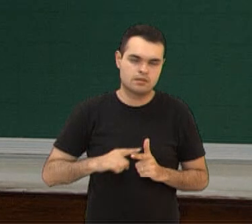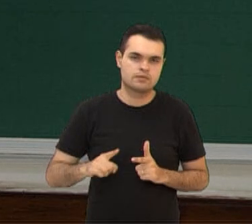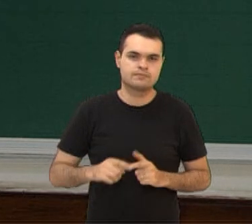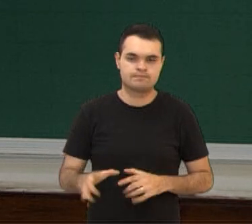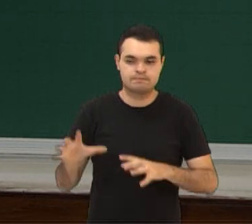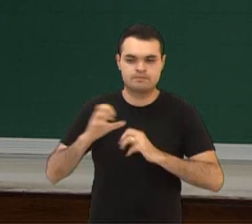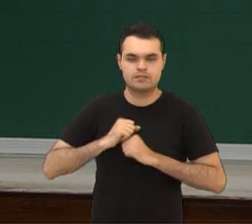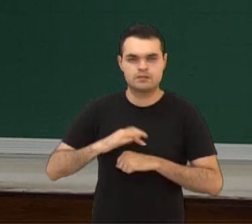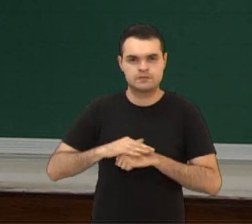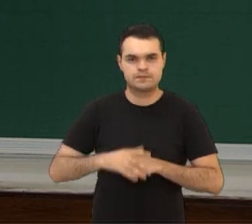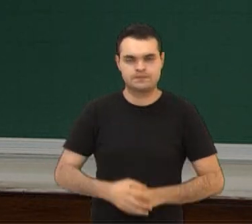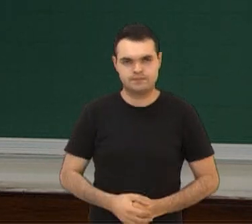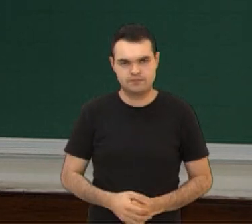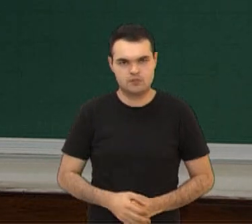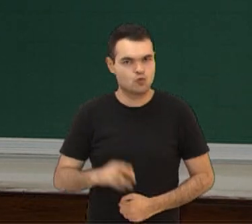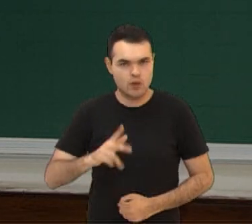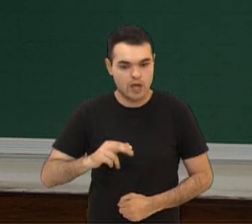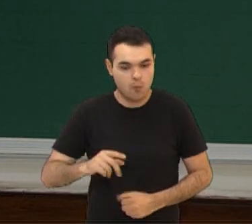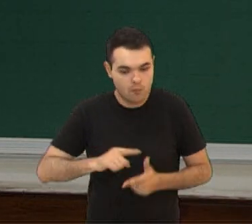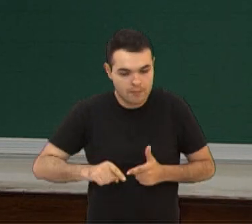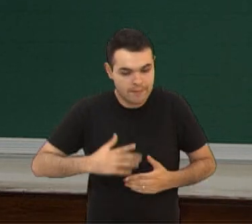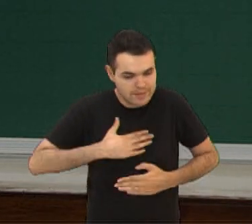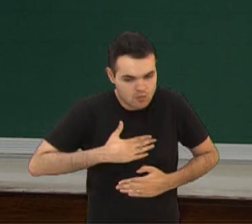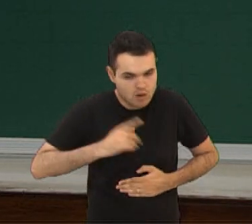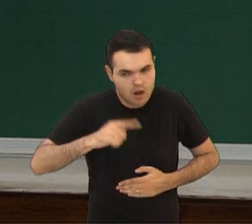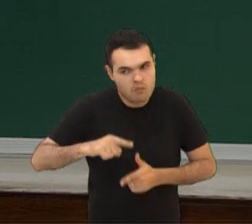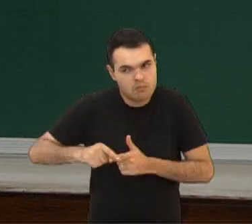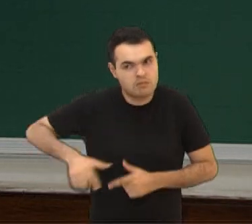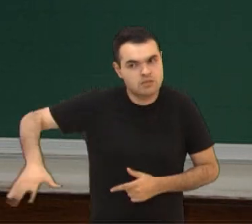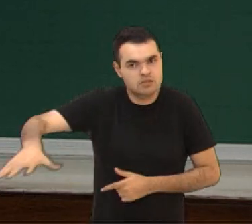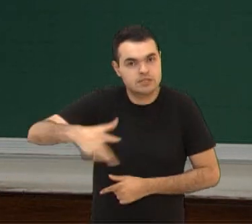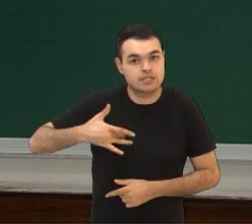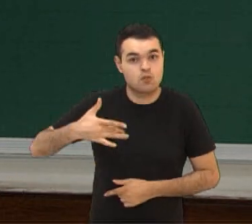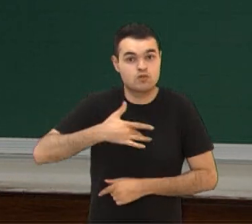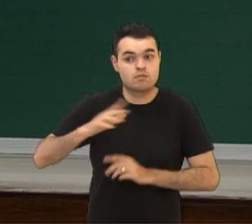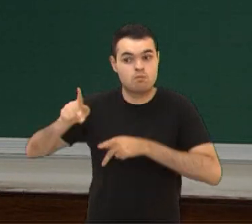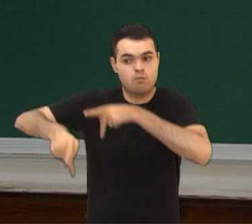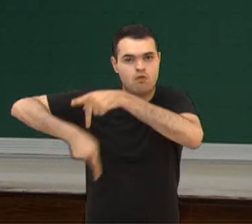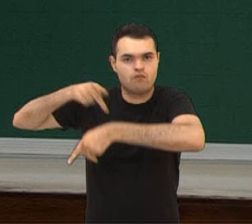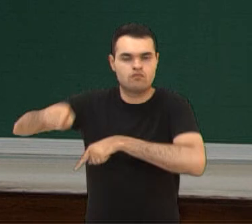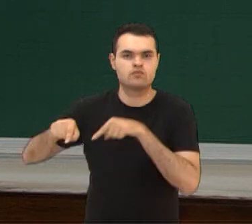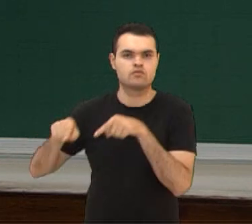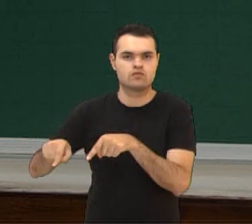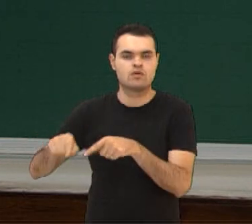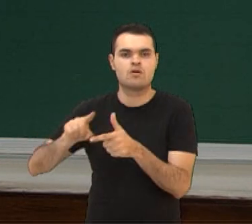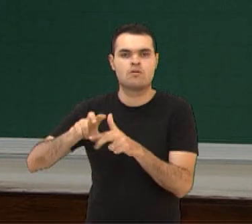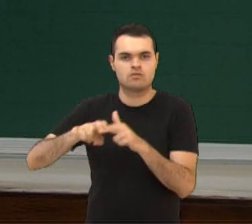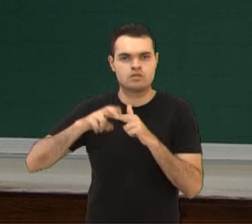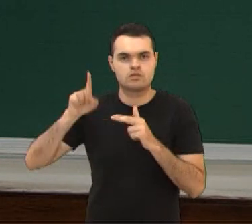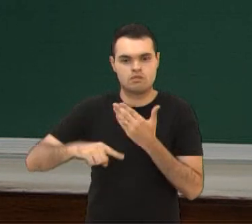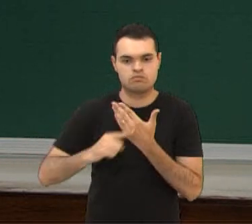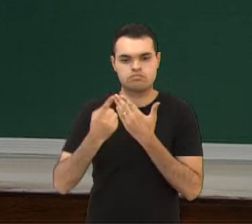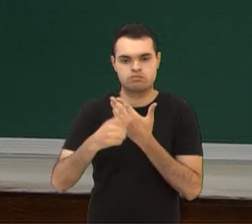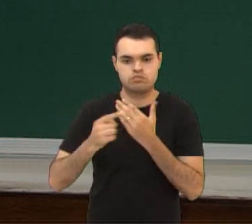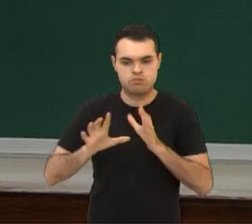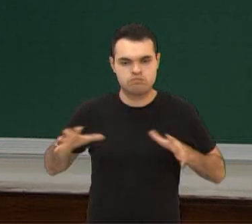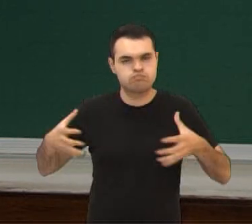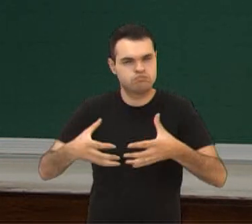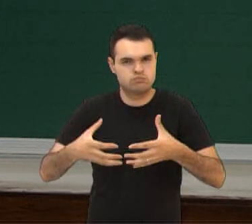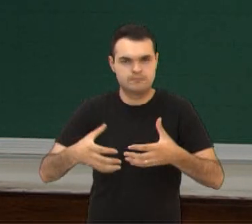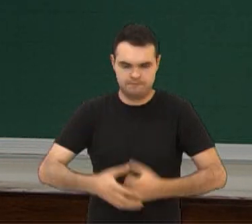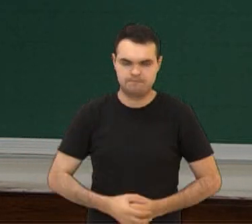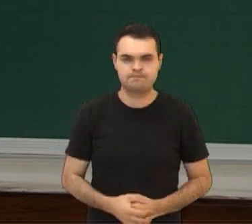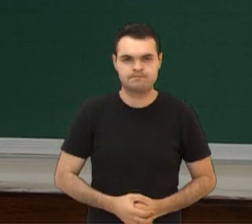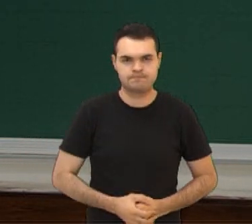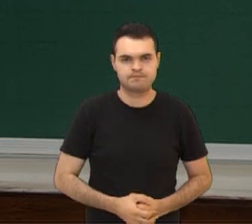de verdade. Então não é um problema pessoal, é um problema de saúde pública, né? Então isso a gente chama de imunização em rebanho, tudo bem?